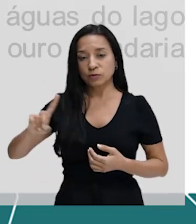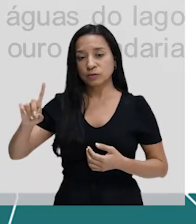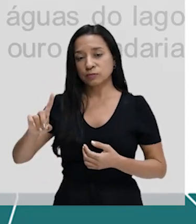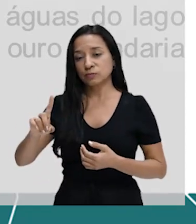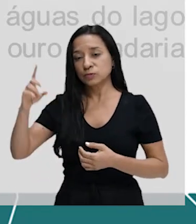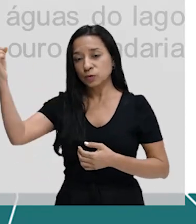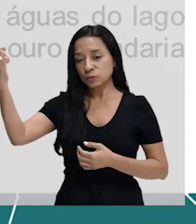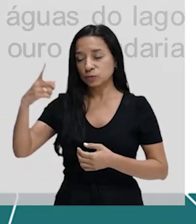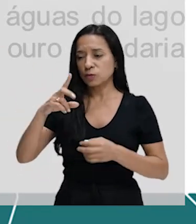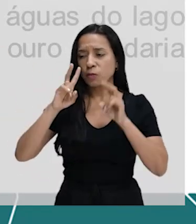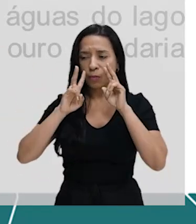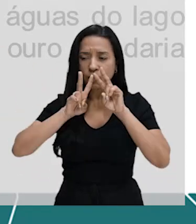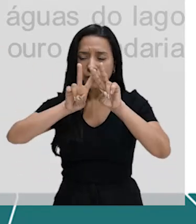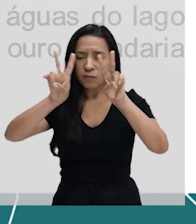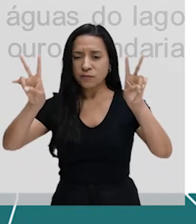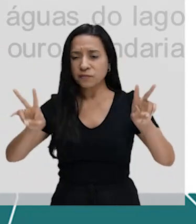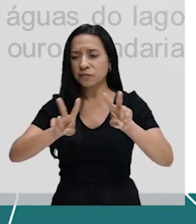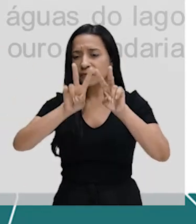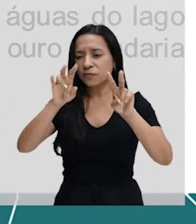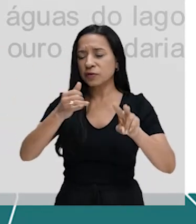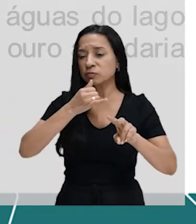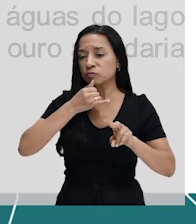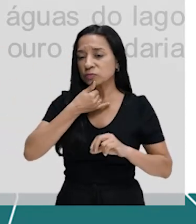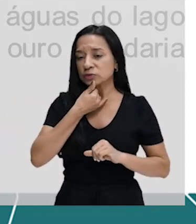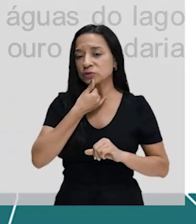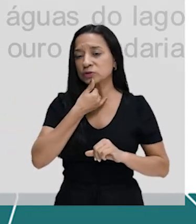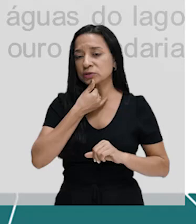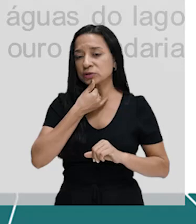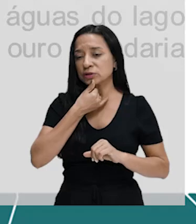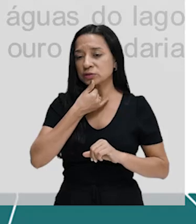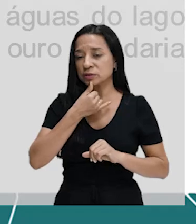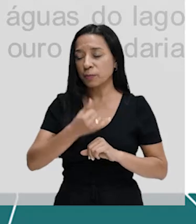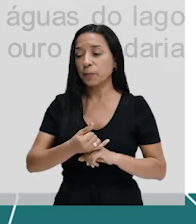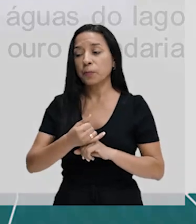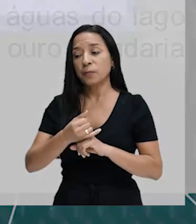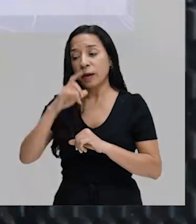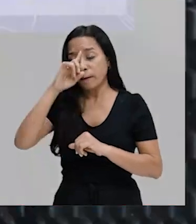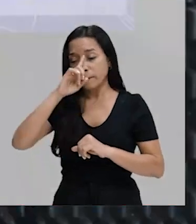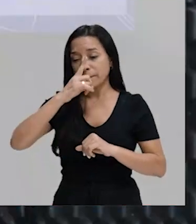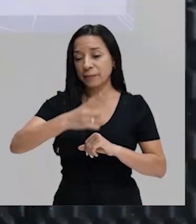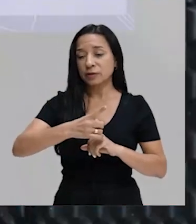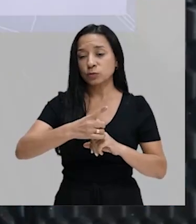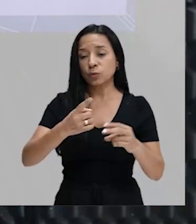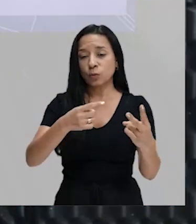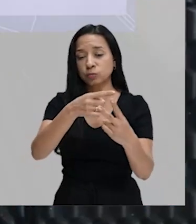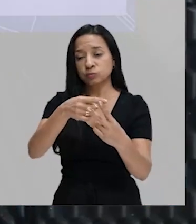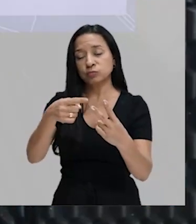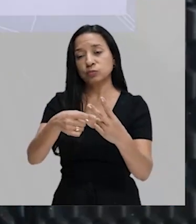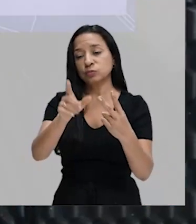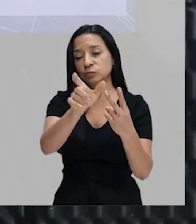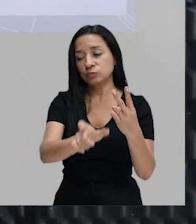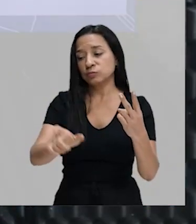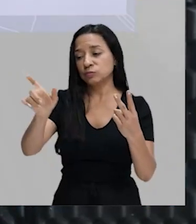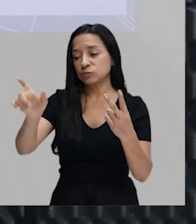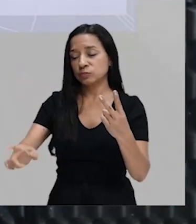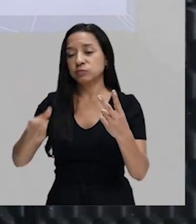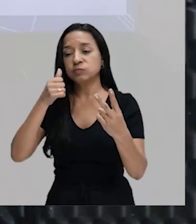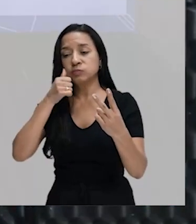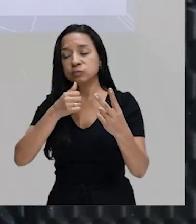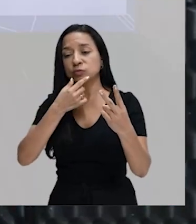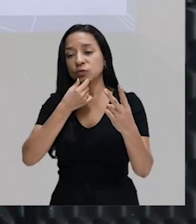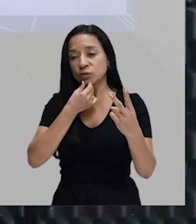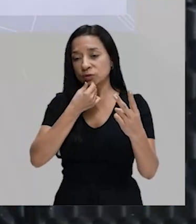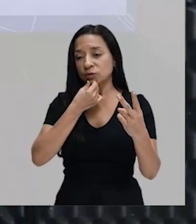imersos, mandou um casal para a terra. Mamo Capac e sua esposa e irmã Mama